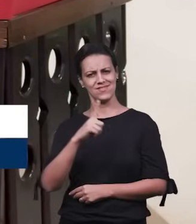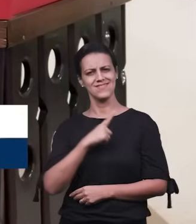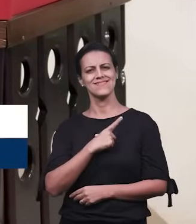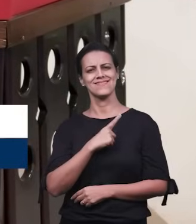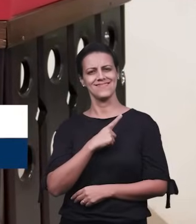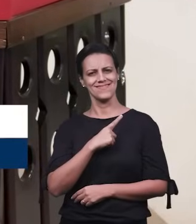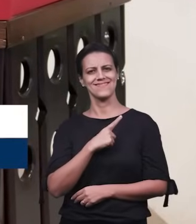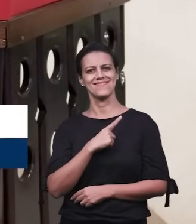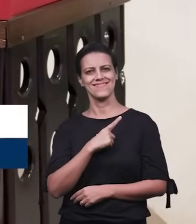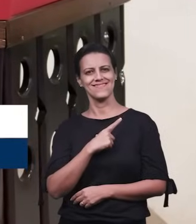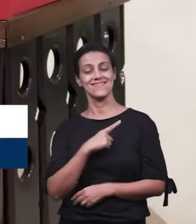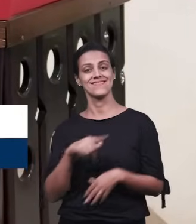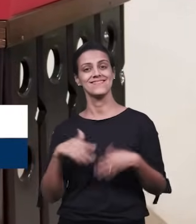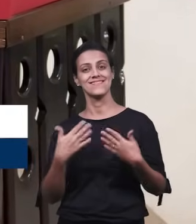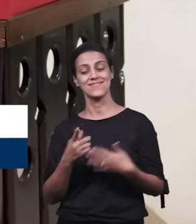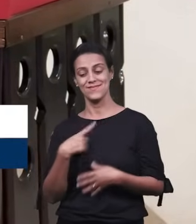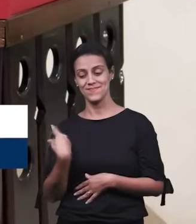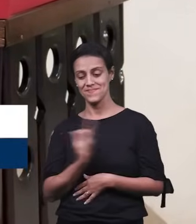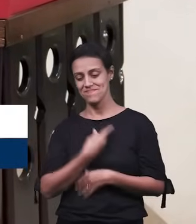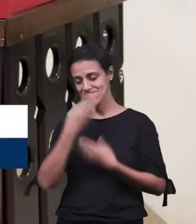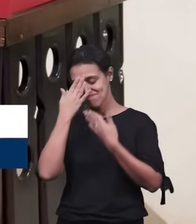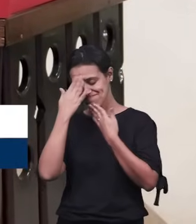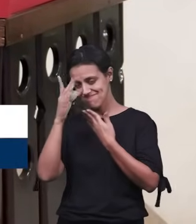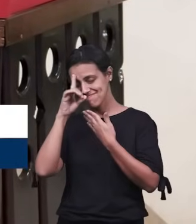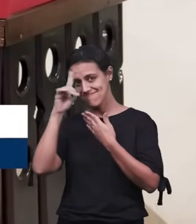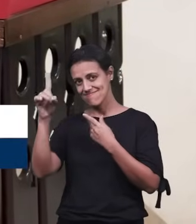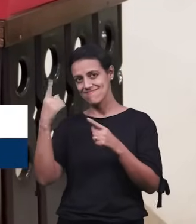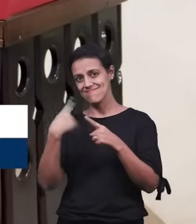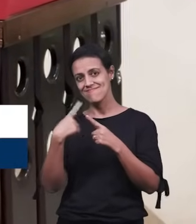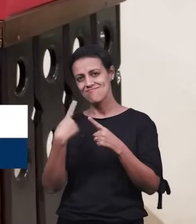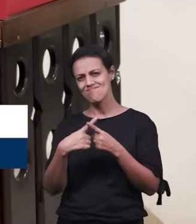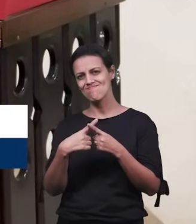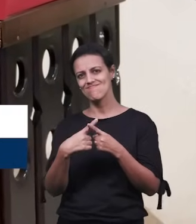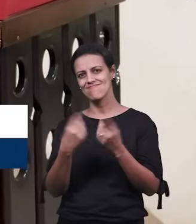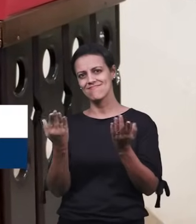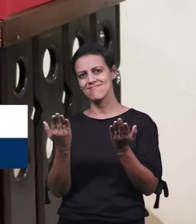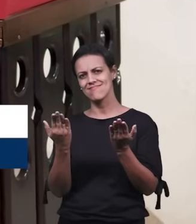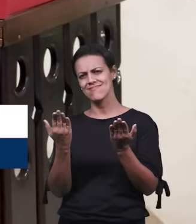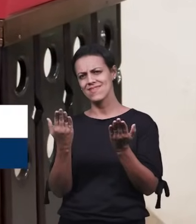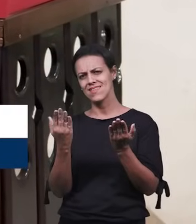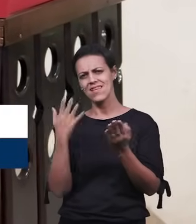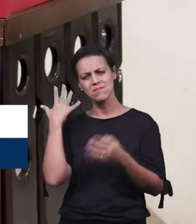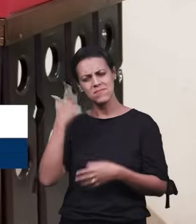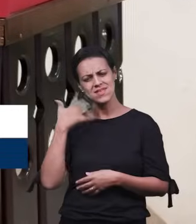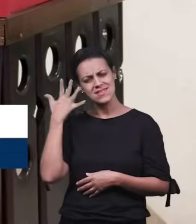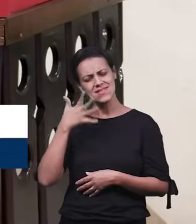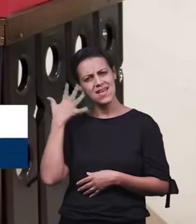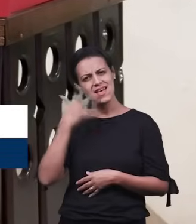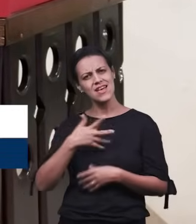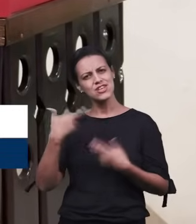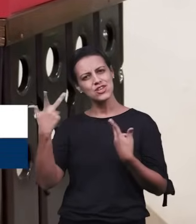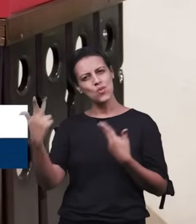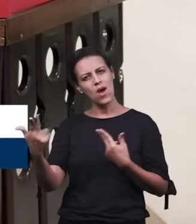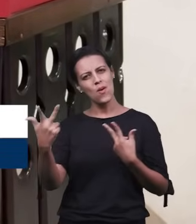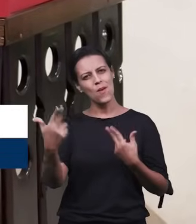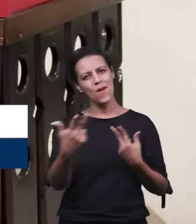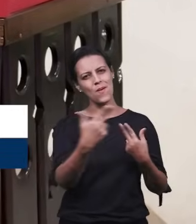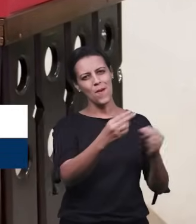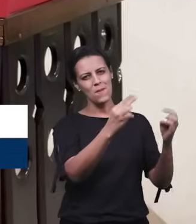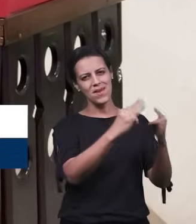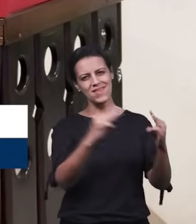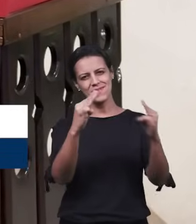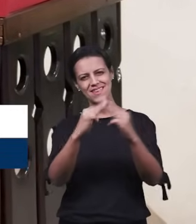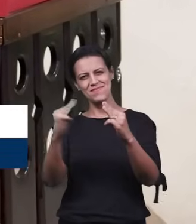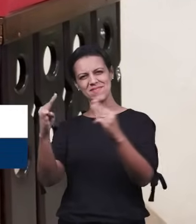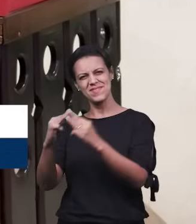obra ela tem para nós. Então nós louvamos a Deus porque a mesma palavra foi dada em todos os